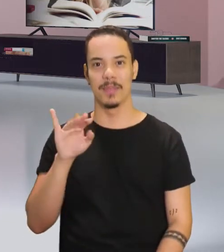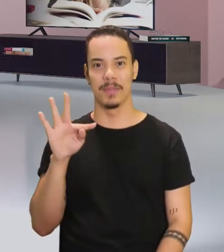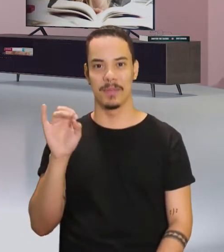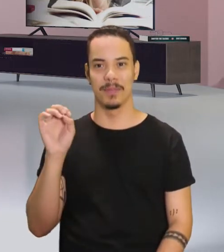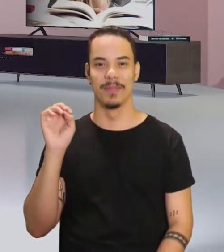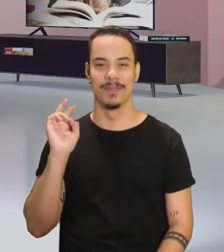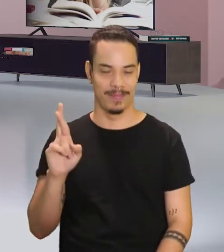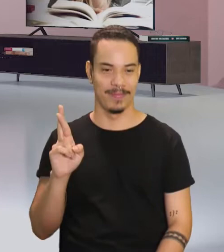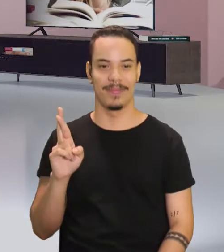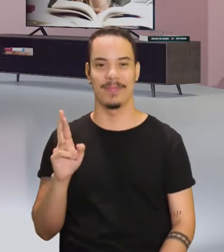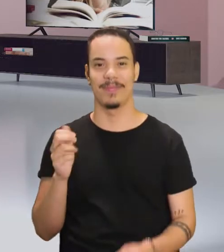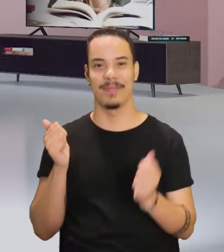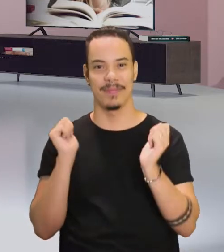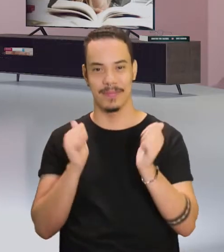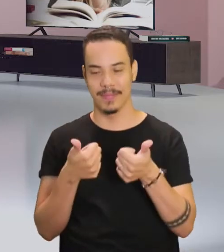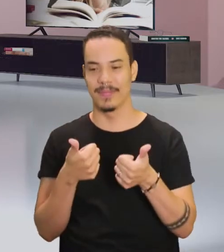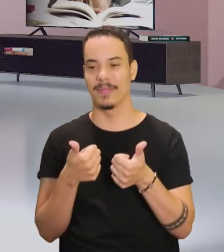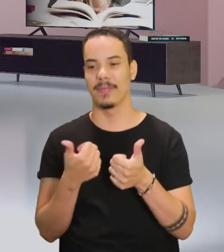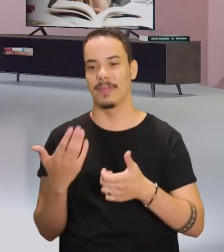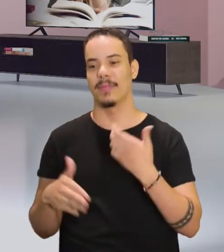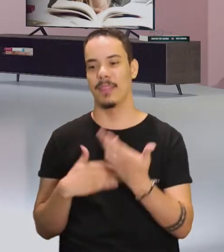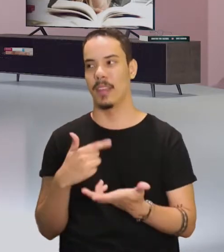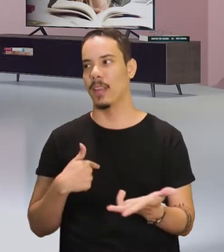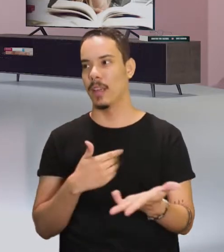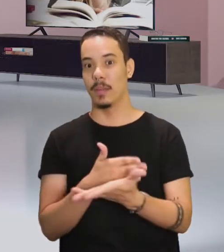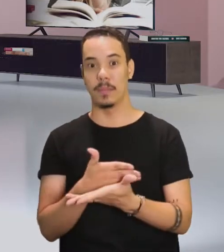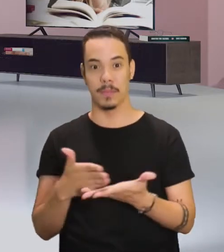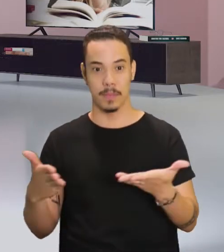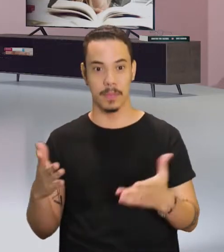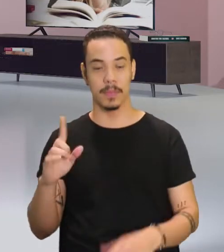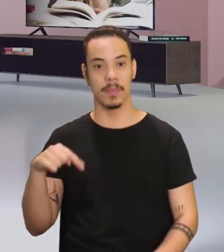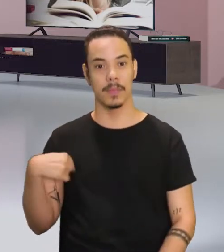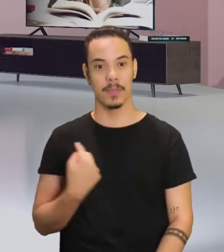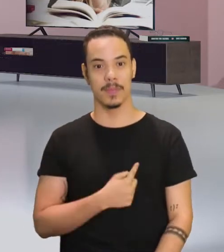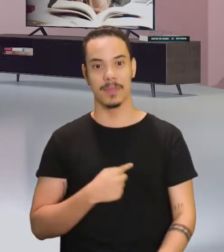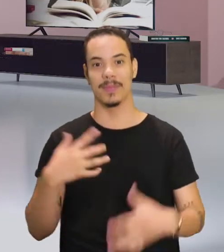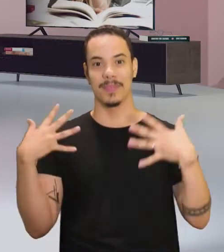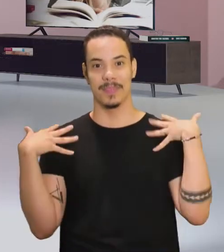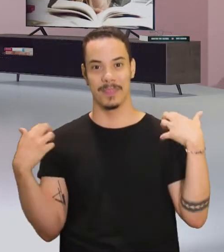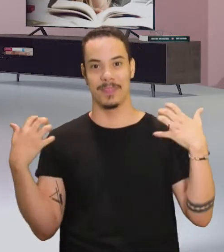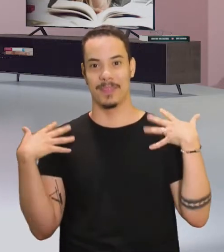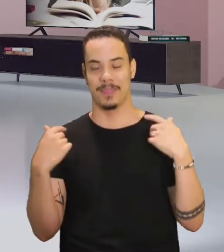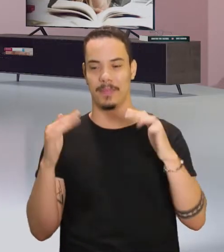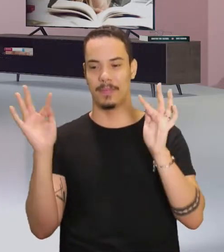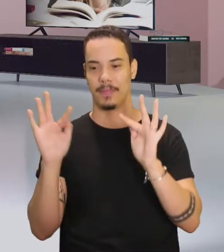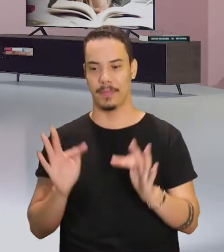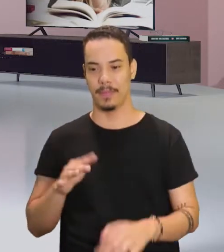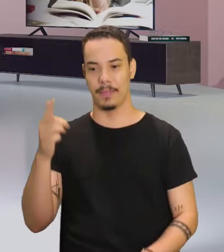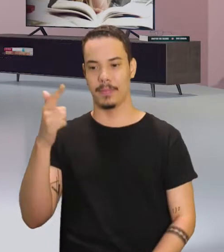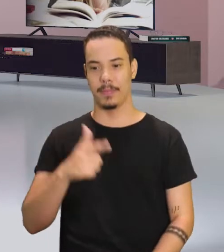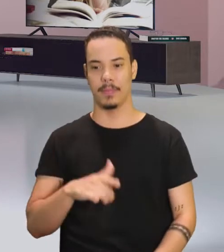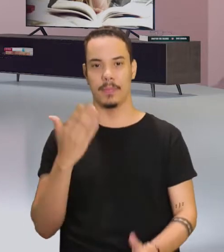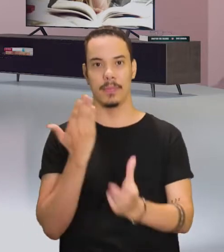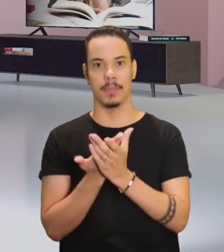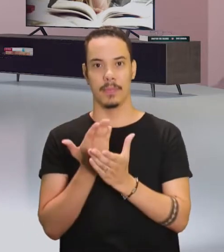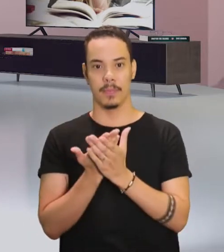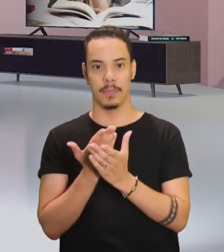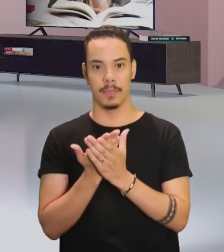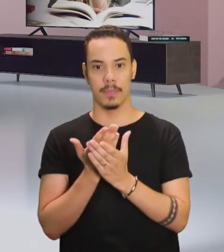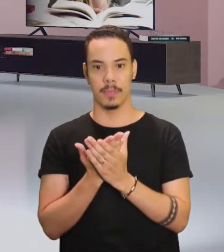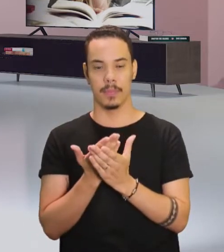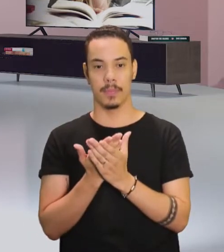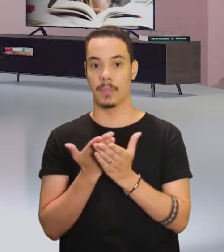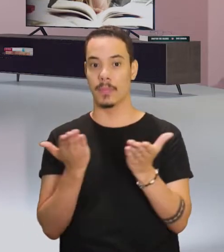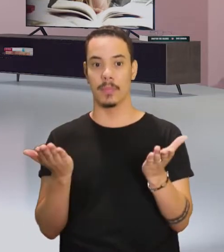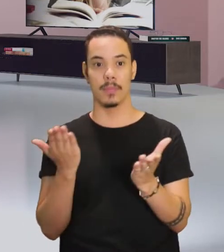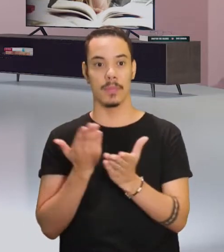Vitor. Muito bem. Então, nós vamos aí, ó, com muita alegria, para mais uma aula, amadinha. Qual é esta